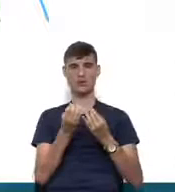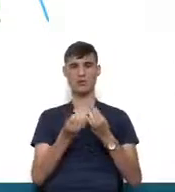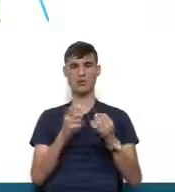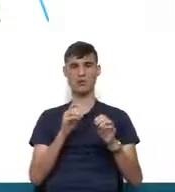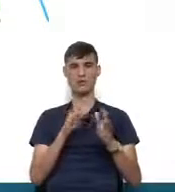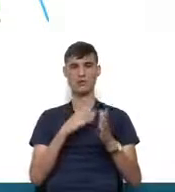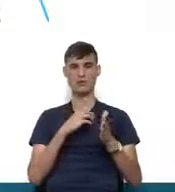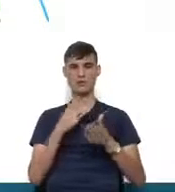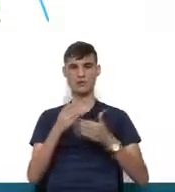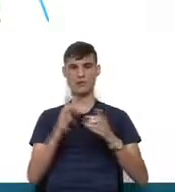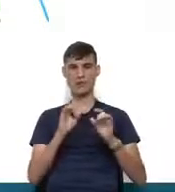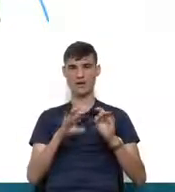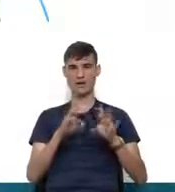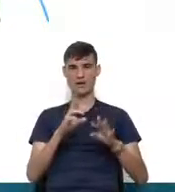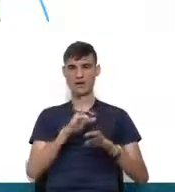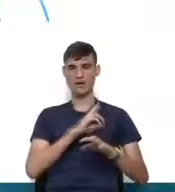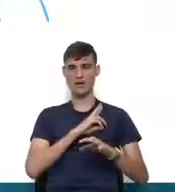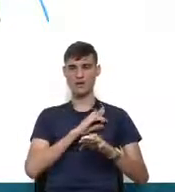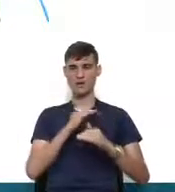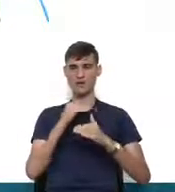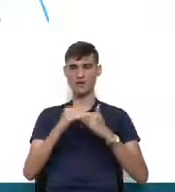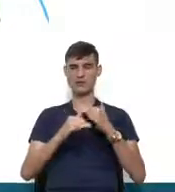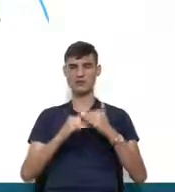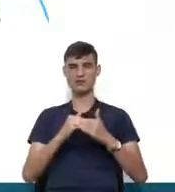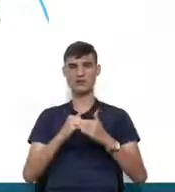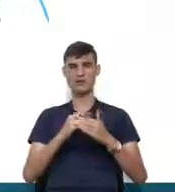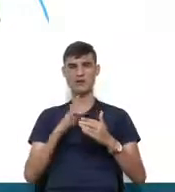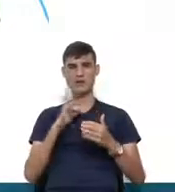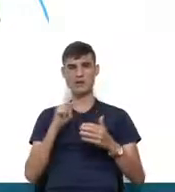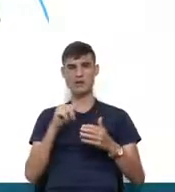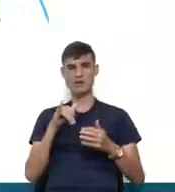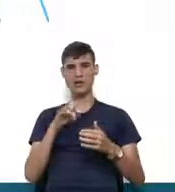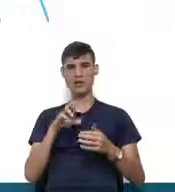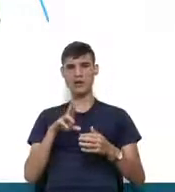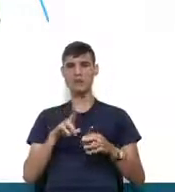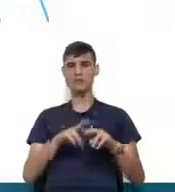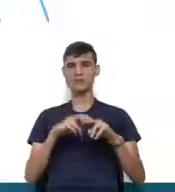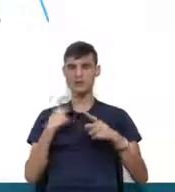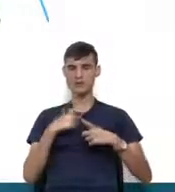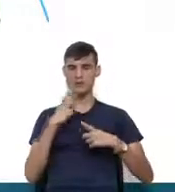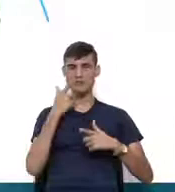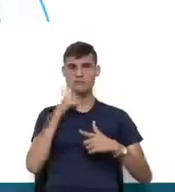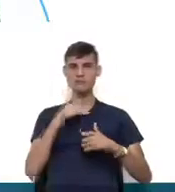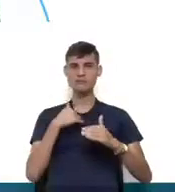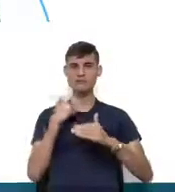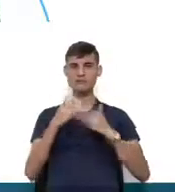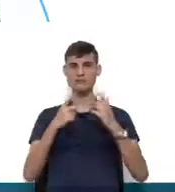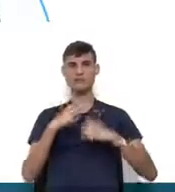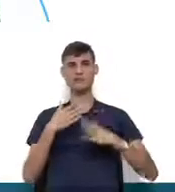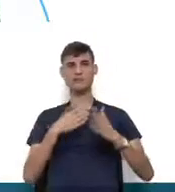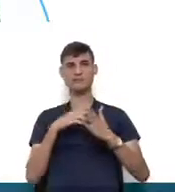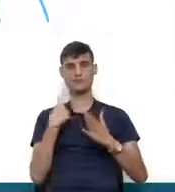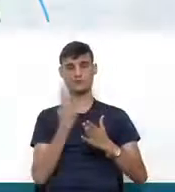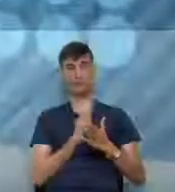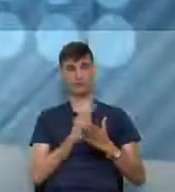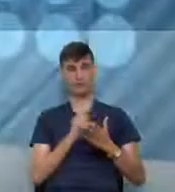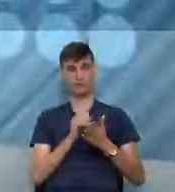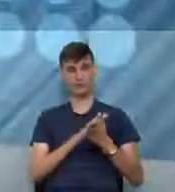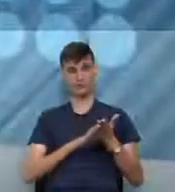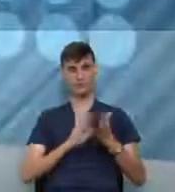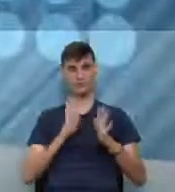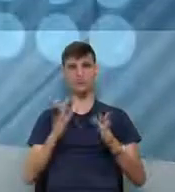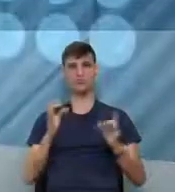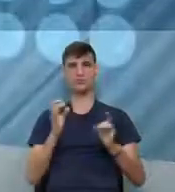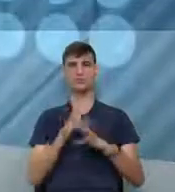todas essas representações do polinômio de Taylor. Então, nós conseguimos aí, chegamos ao final da nossa primeira